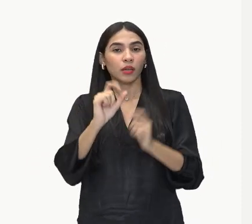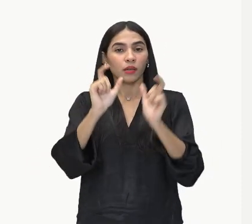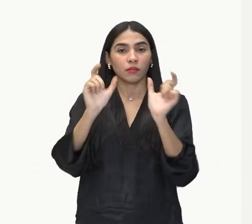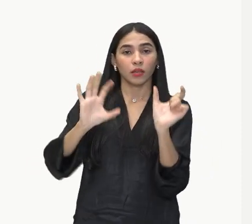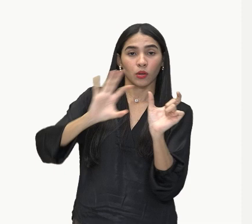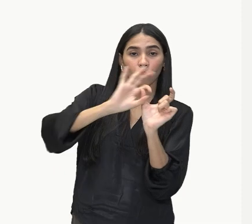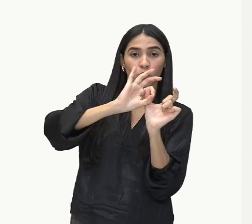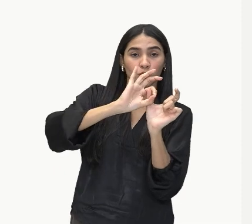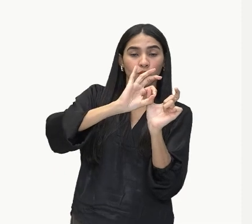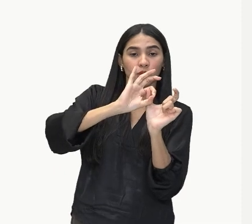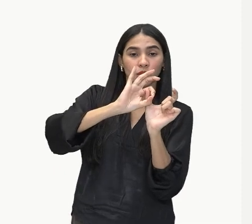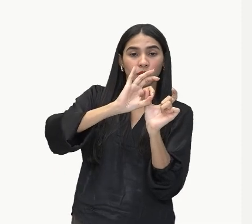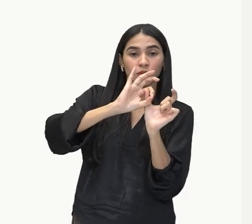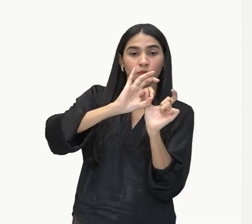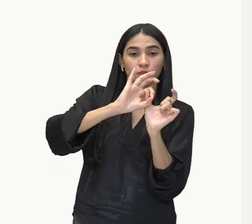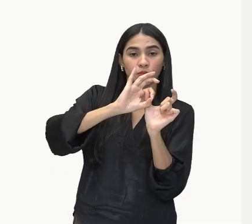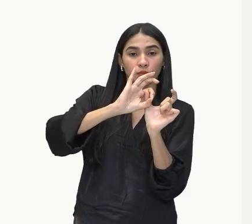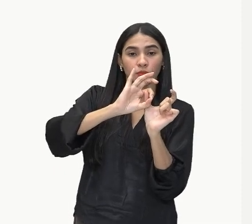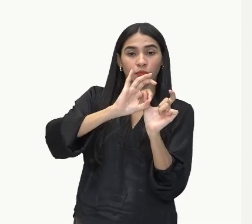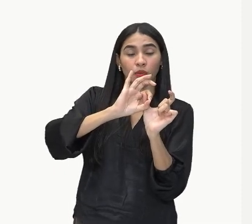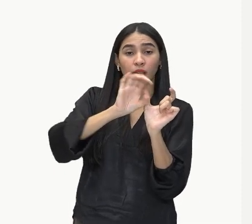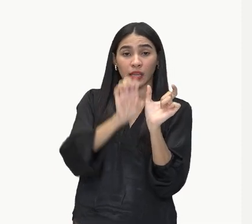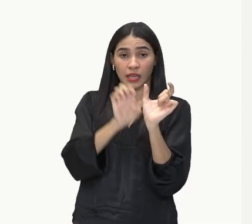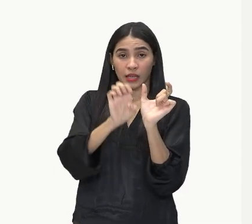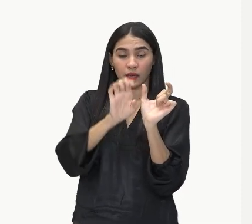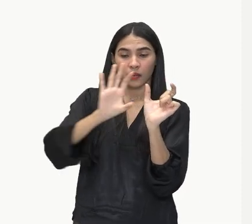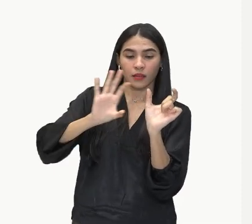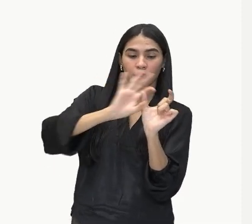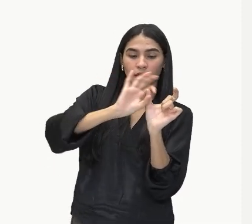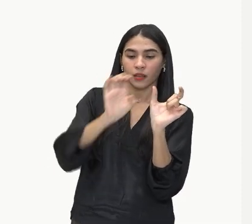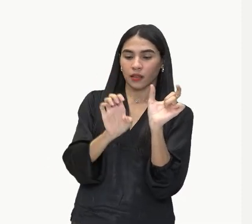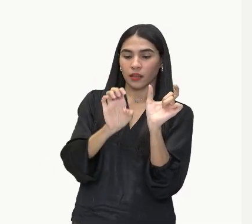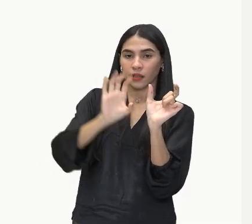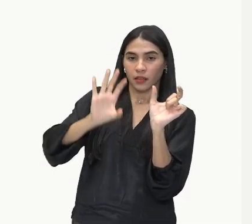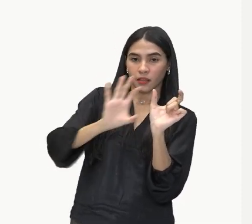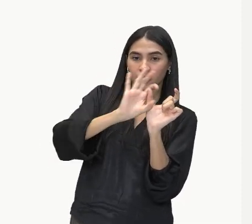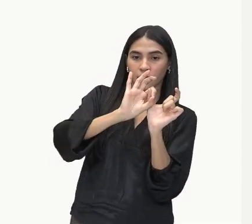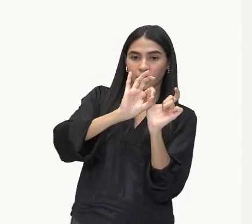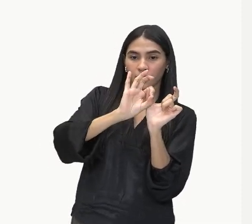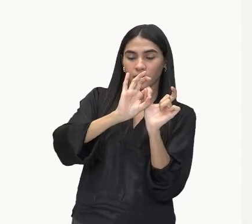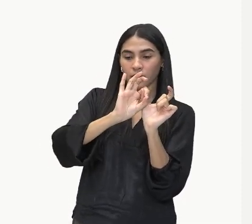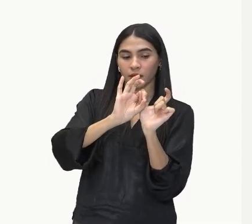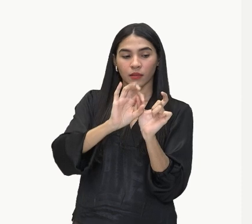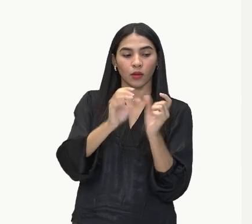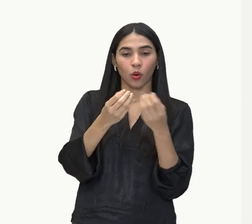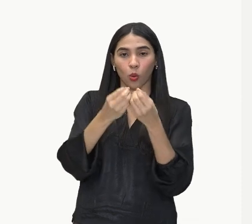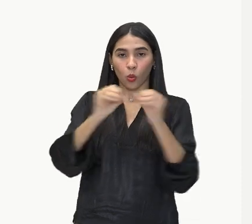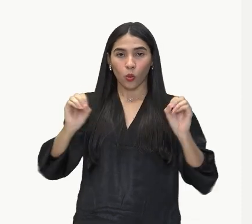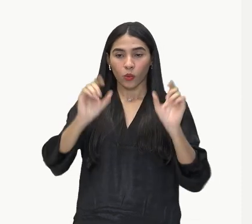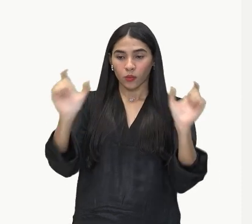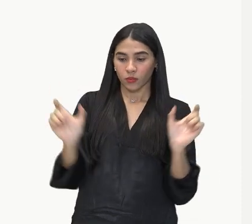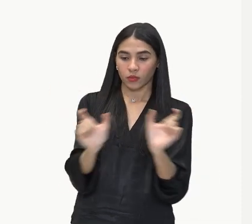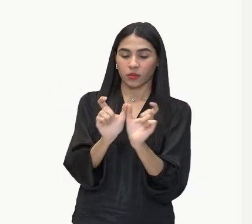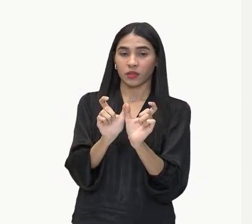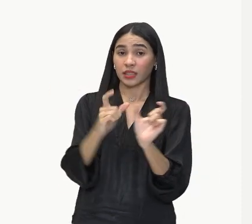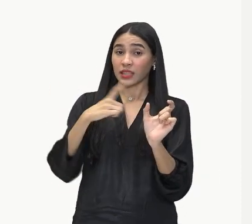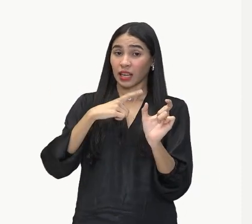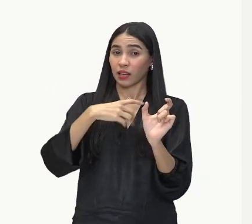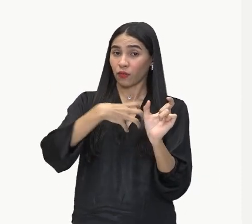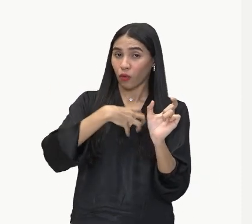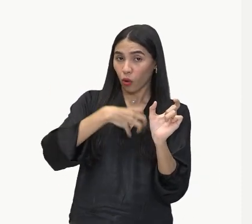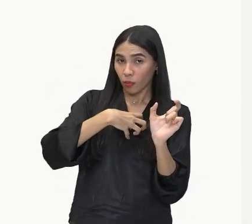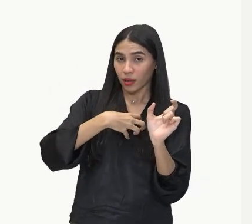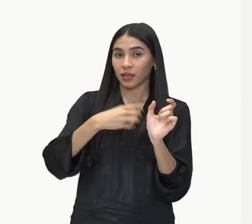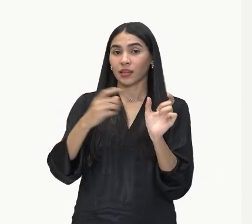conjunção e, que é uma conjunção que, ao conectar as 2 orações, traz para a gente um sentido, certo?